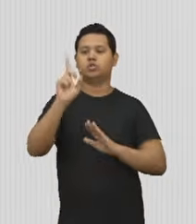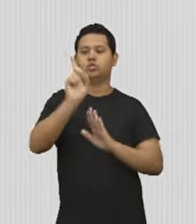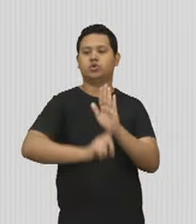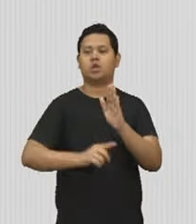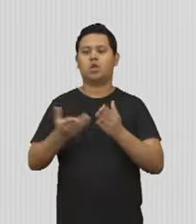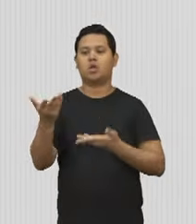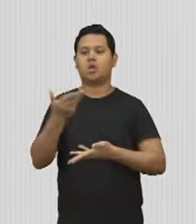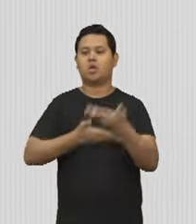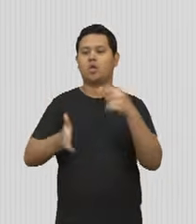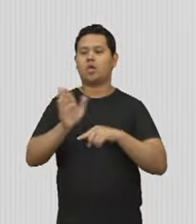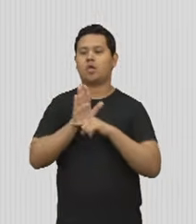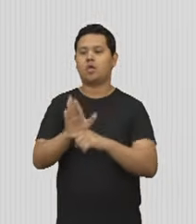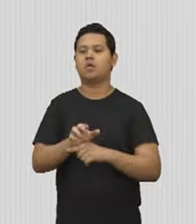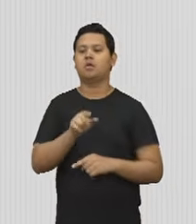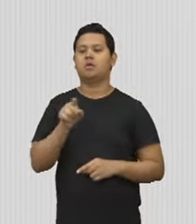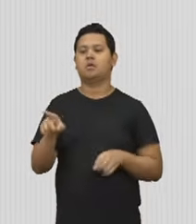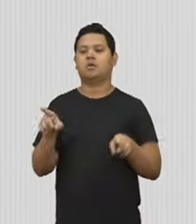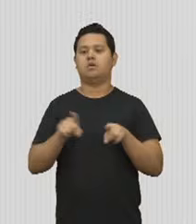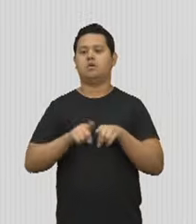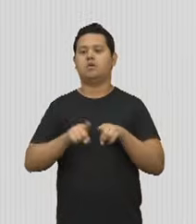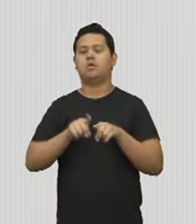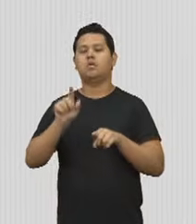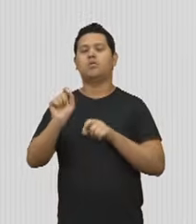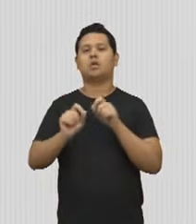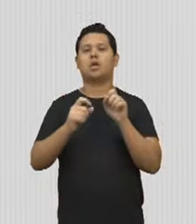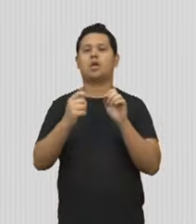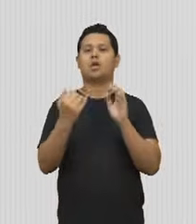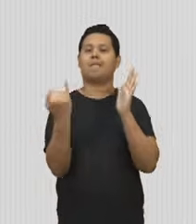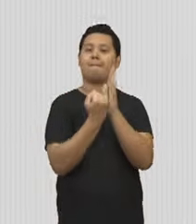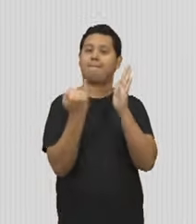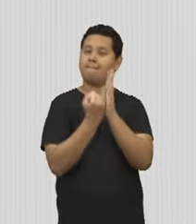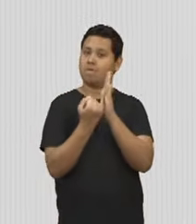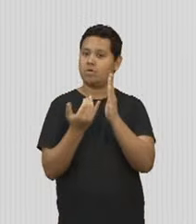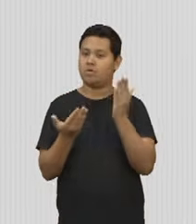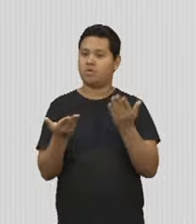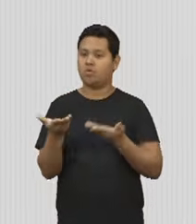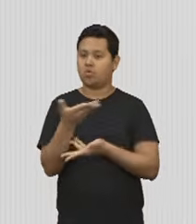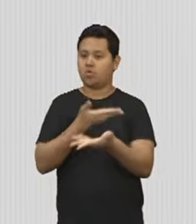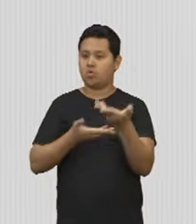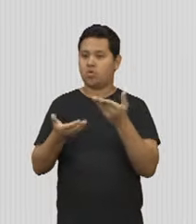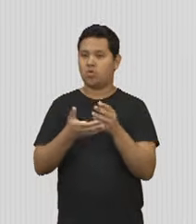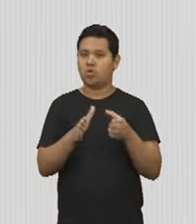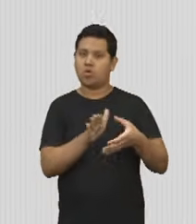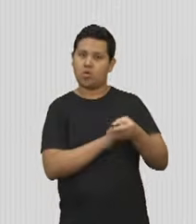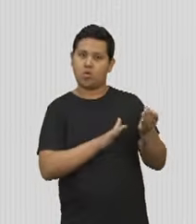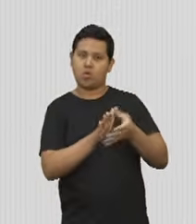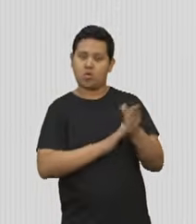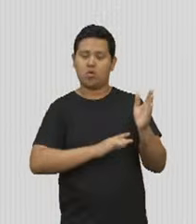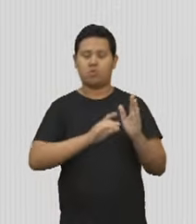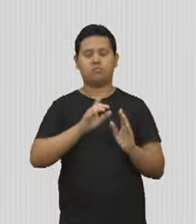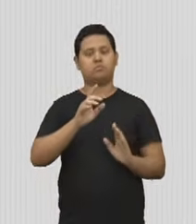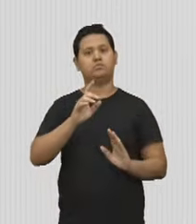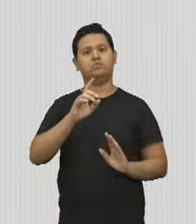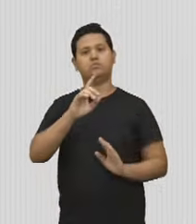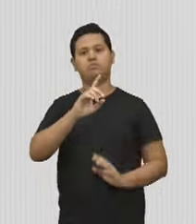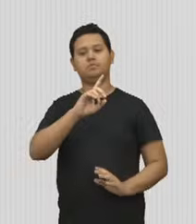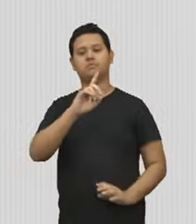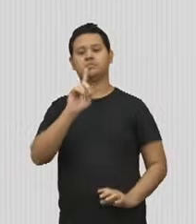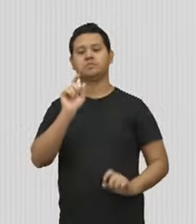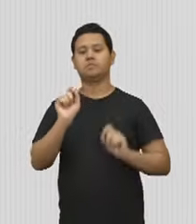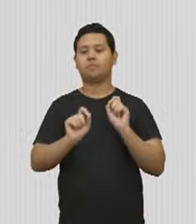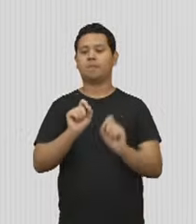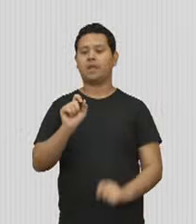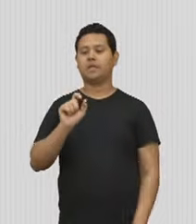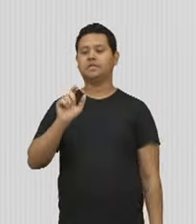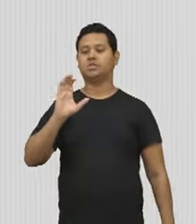e competência municipal, e são impostos que são aí geridos, né, por um conselho gestor, né, que no caso é o